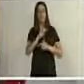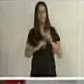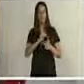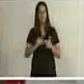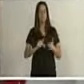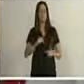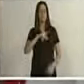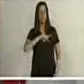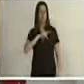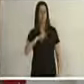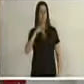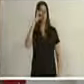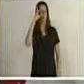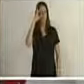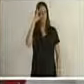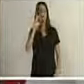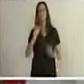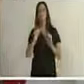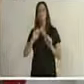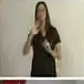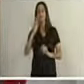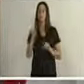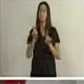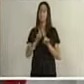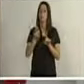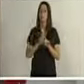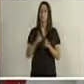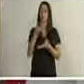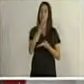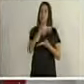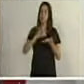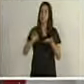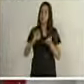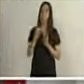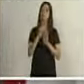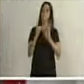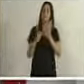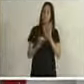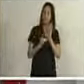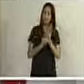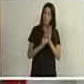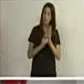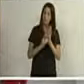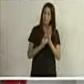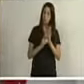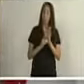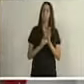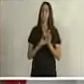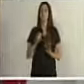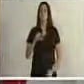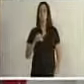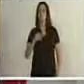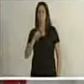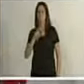numa saída da presidente Dilma, também assinou o decreto de pedalada fiscal, o vice-presidente Michel Temer, que, na minha